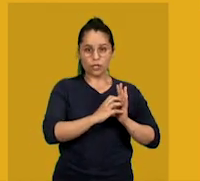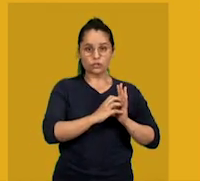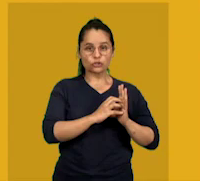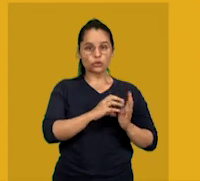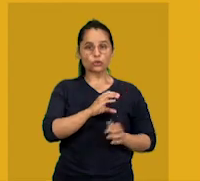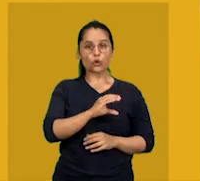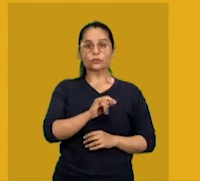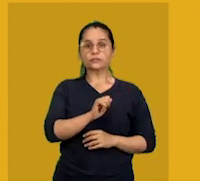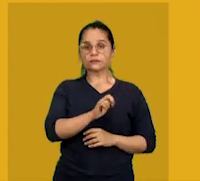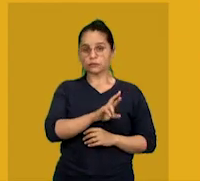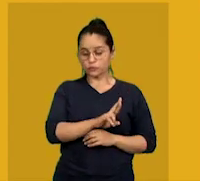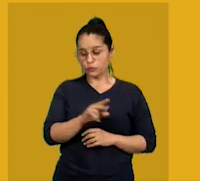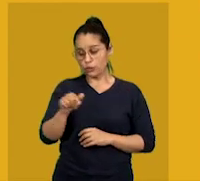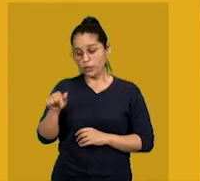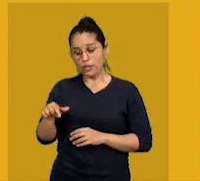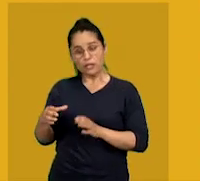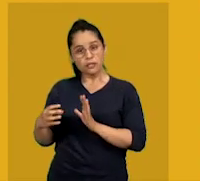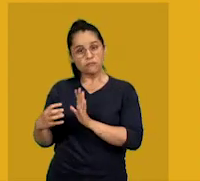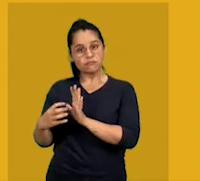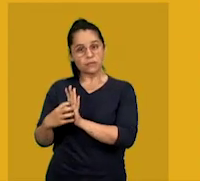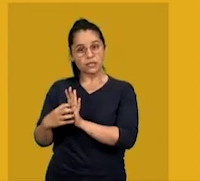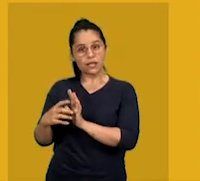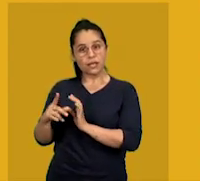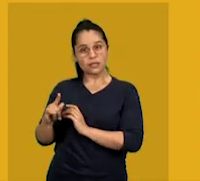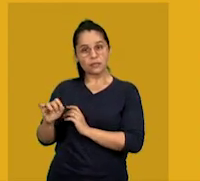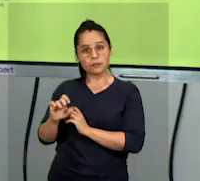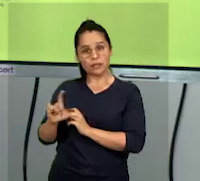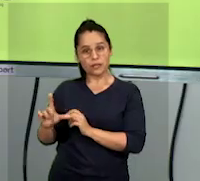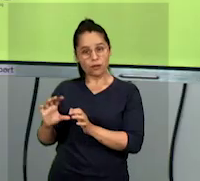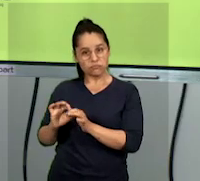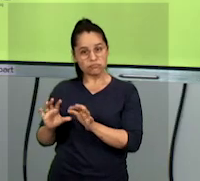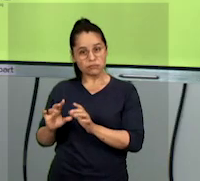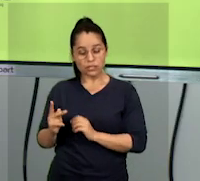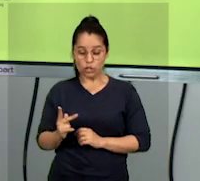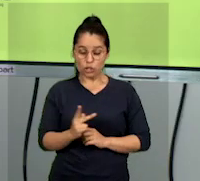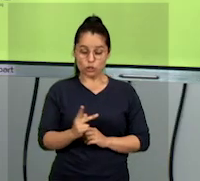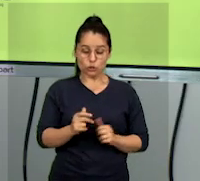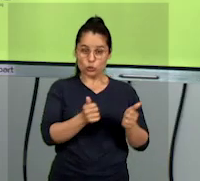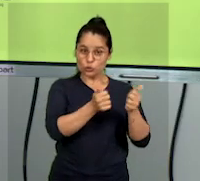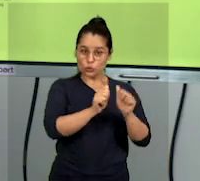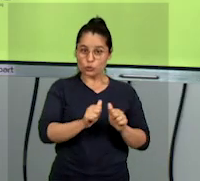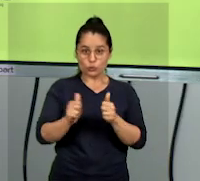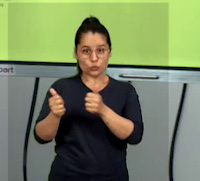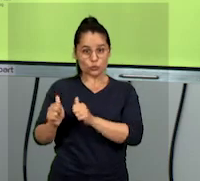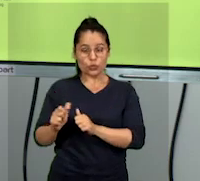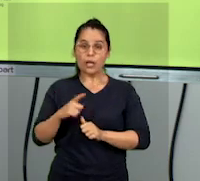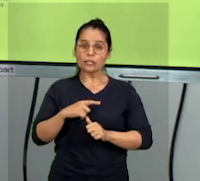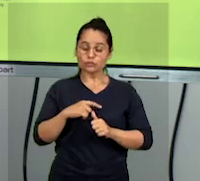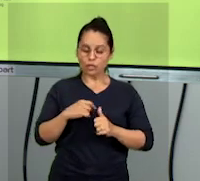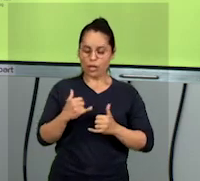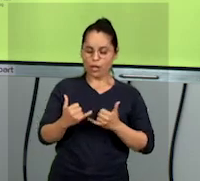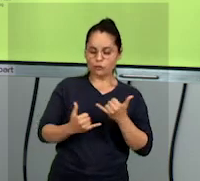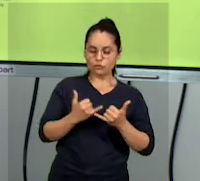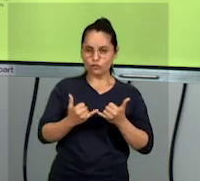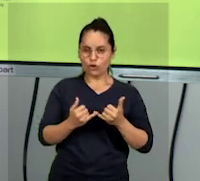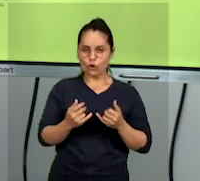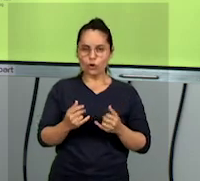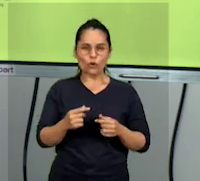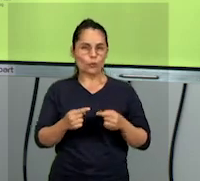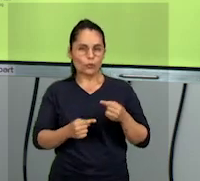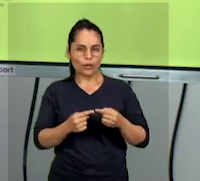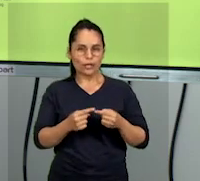Partido Liberal. Essas 2 estátuas simbolizam um jogo político que o Dom Pedro II fazia. Ora,